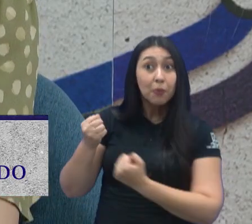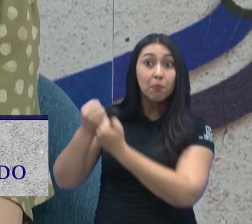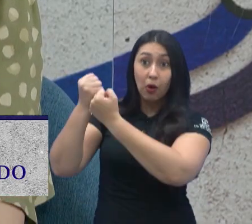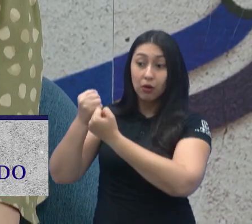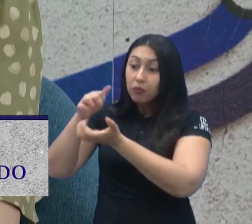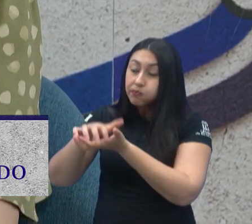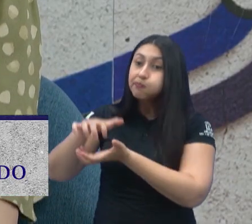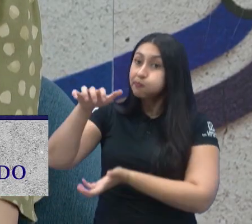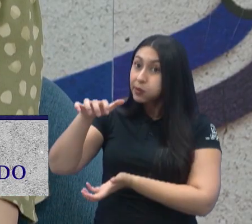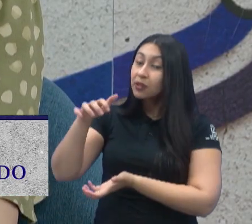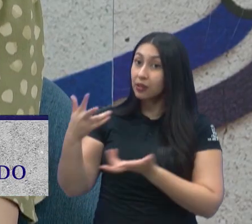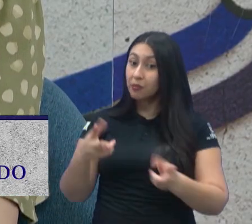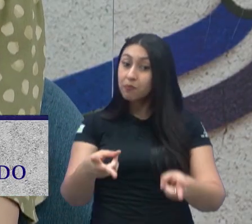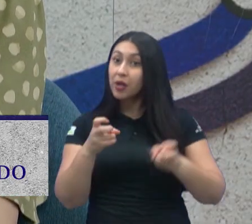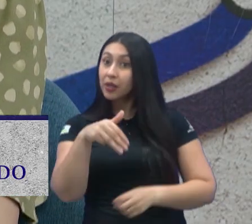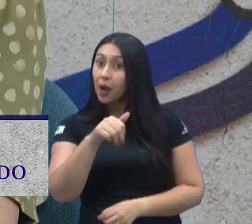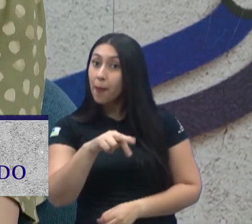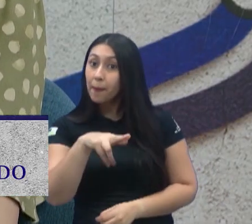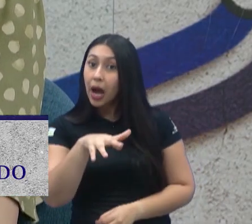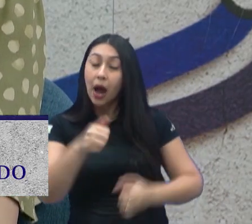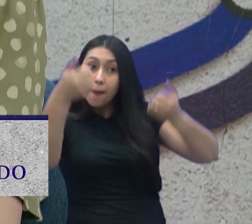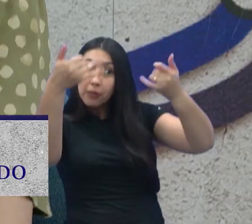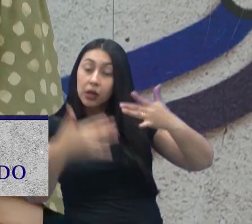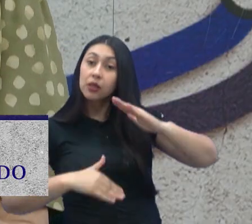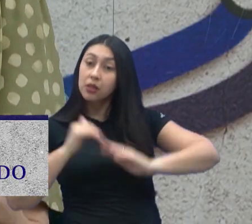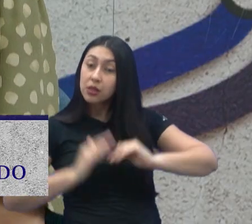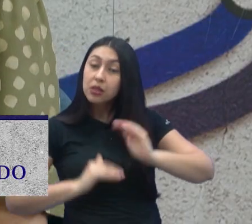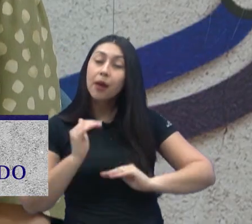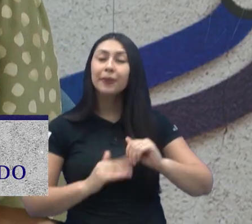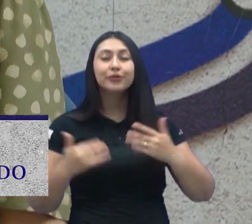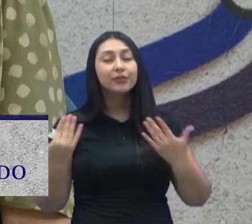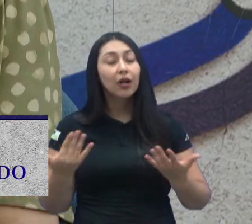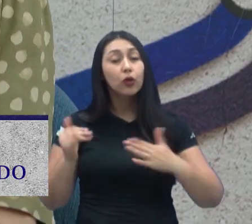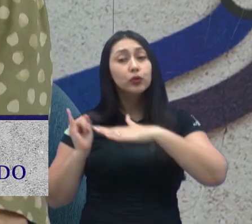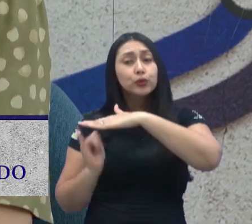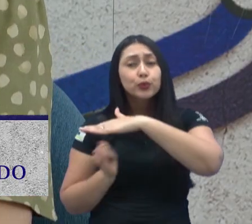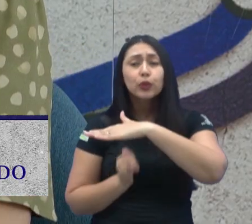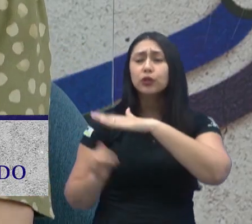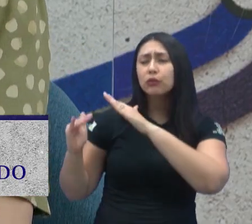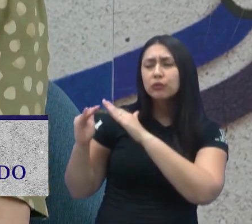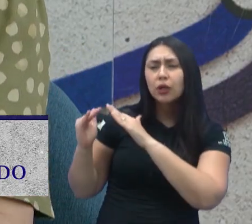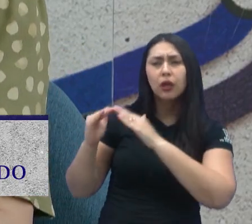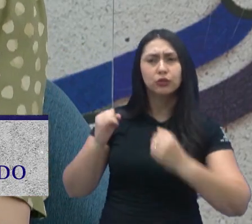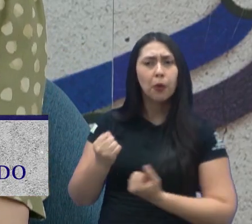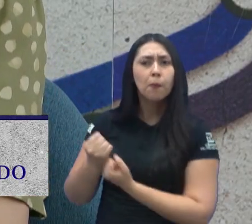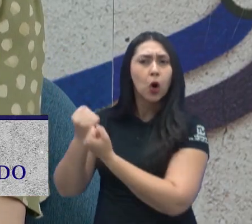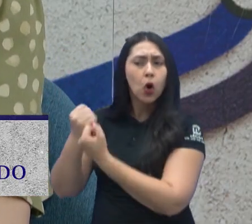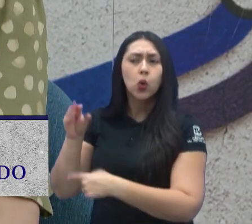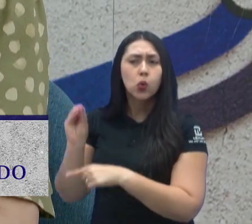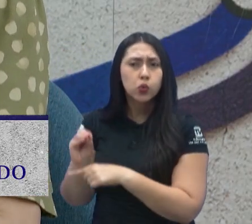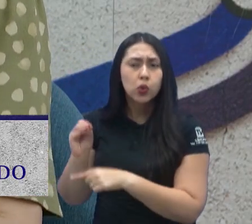assistiu a gerontóloga, né, Maria Júlia, contando da prática dela. Então, instituições de longa permanência, grupos